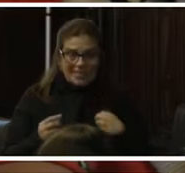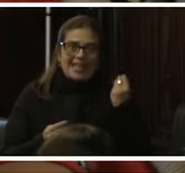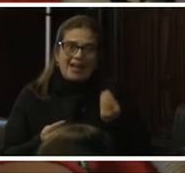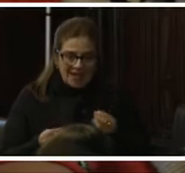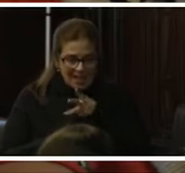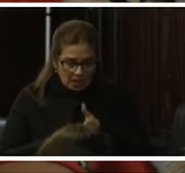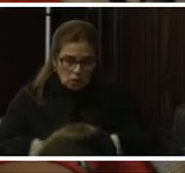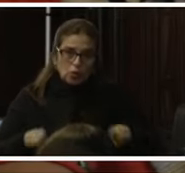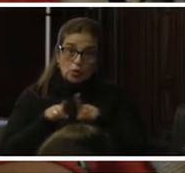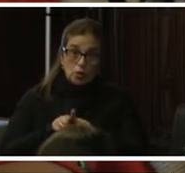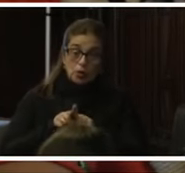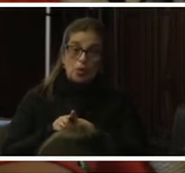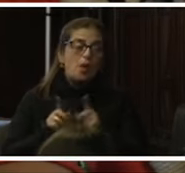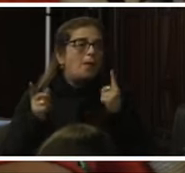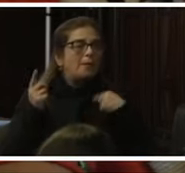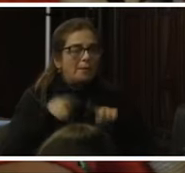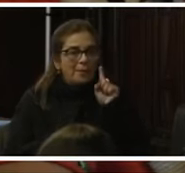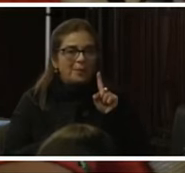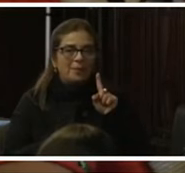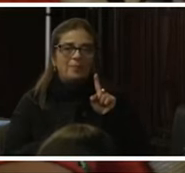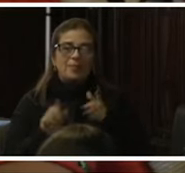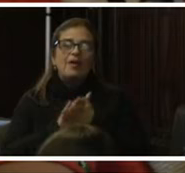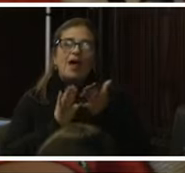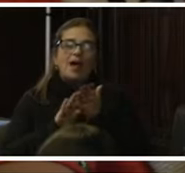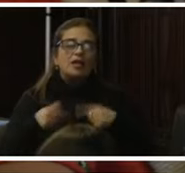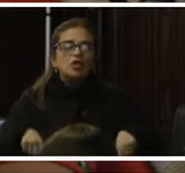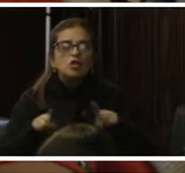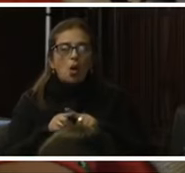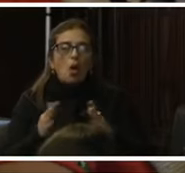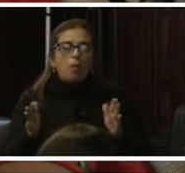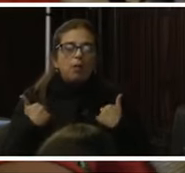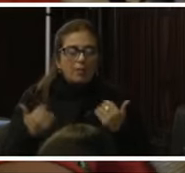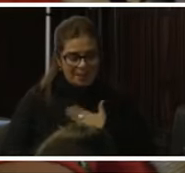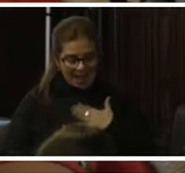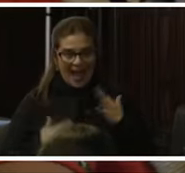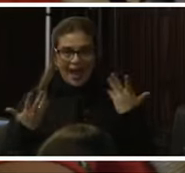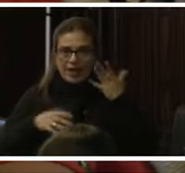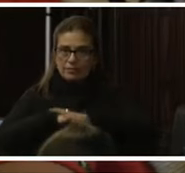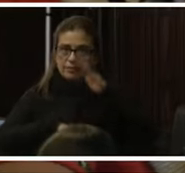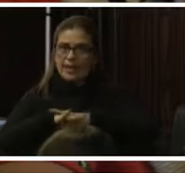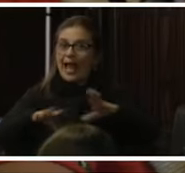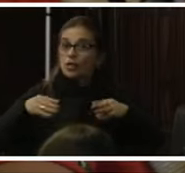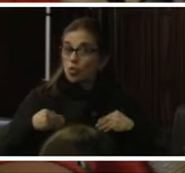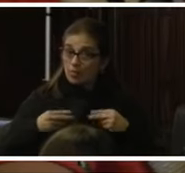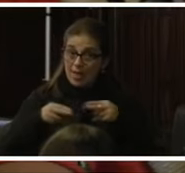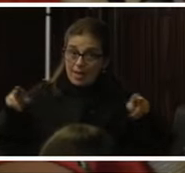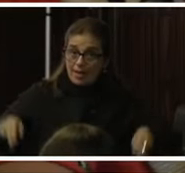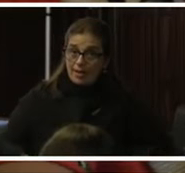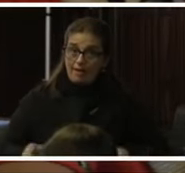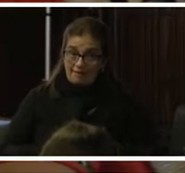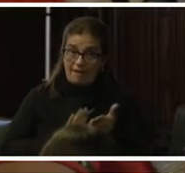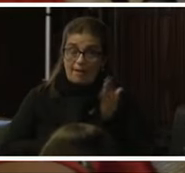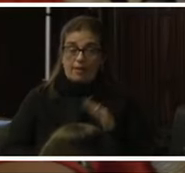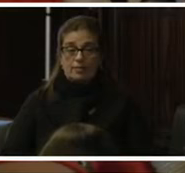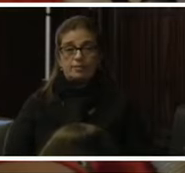saúde do idoso mais nos mesmo vamos fazer pela própria na sua mão grande a demarcação da terra